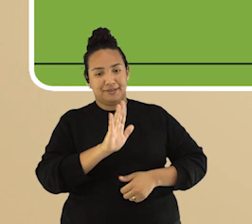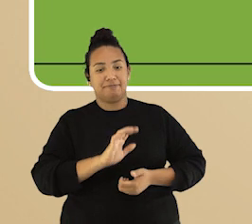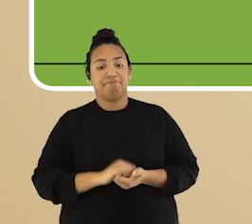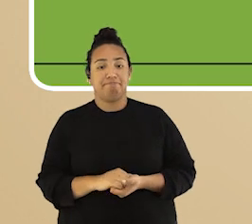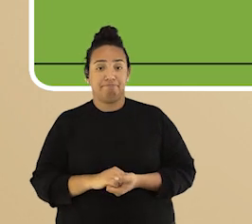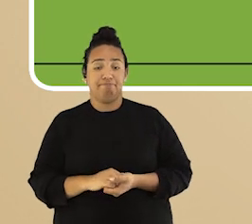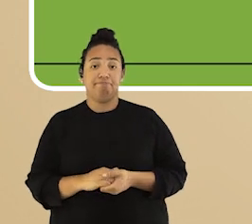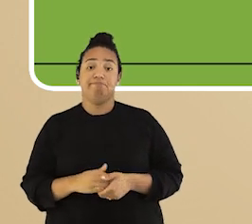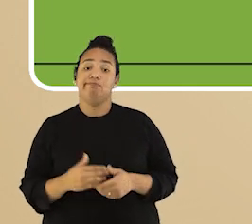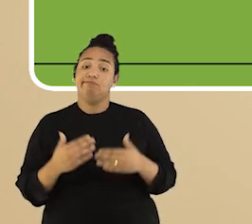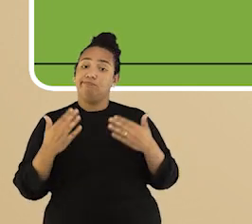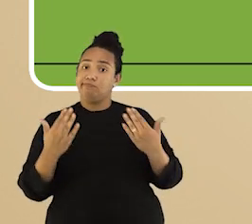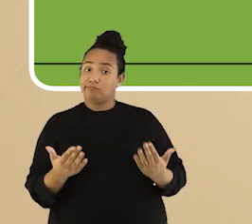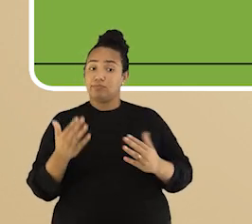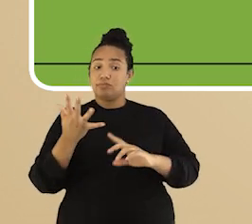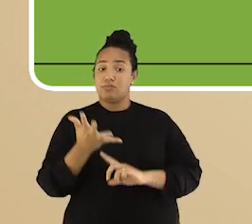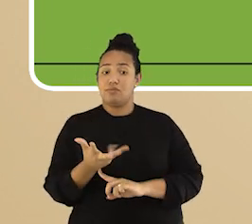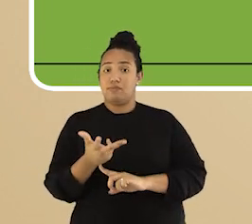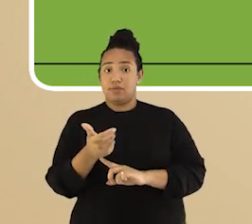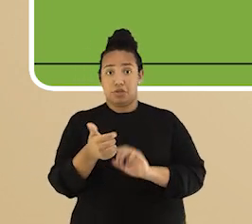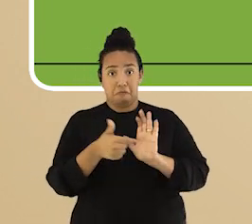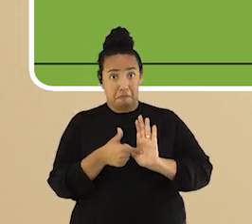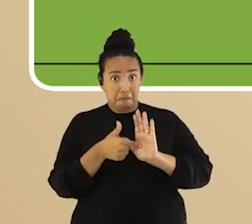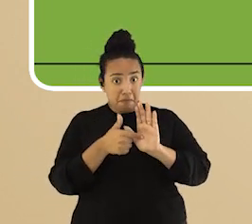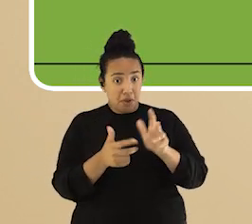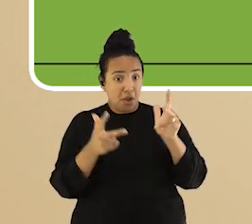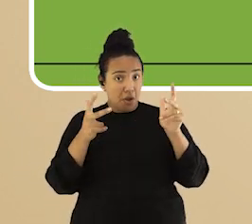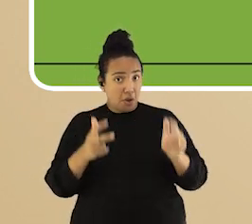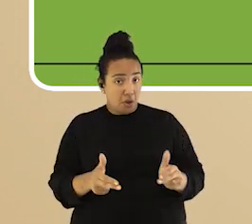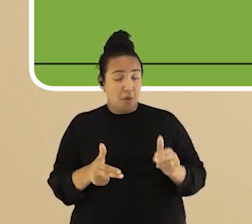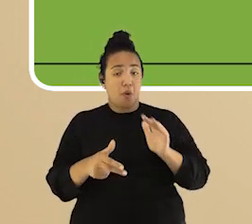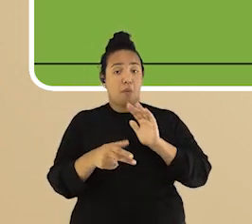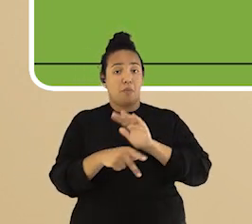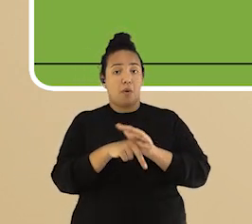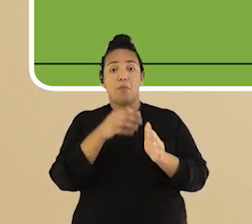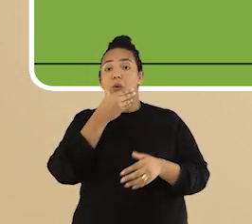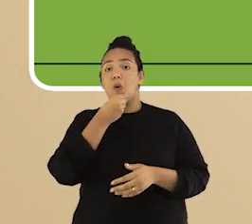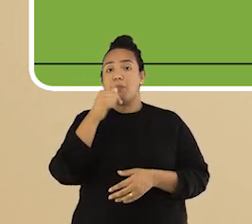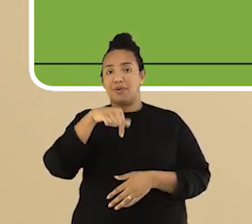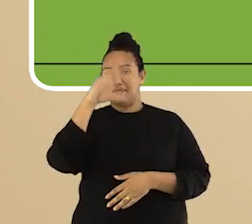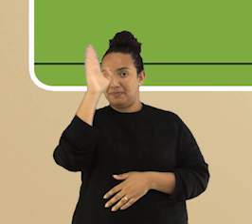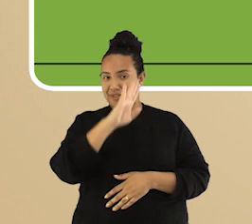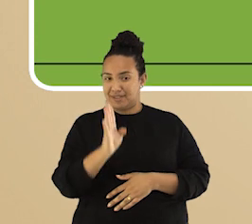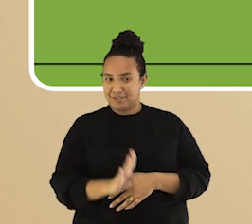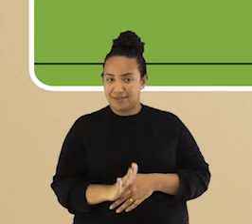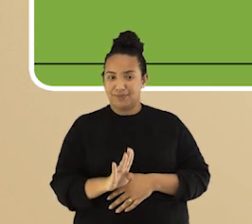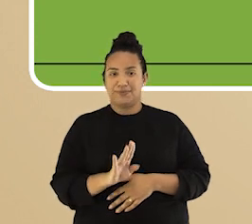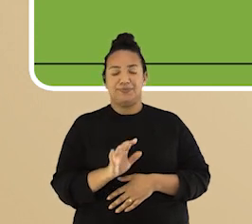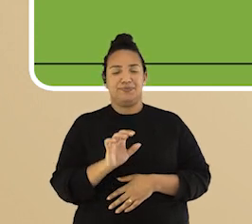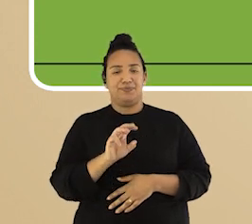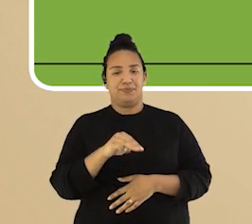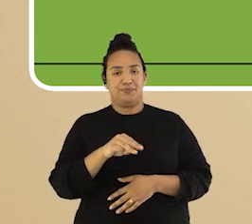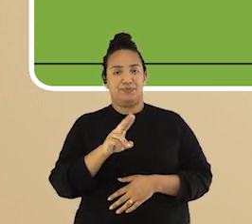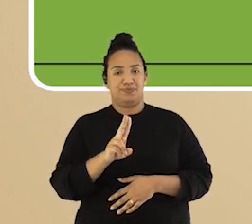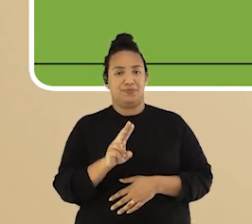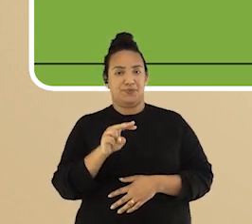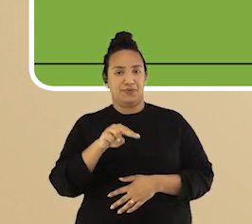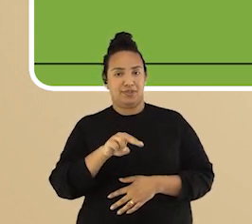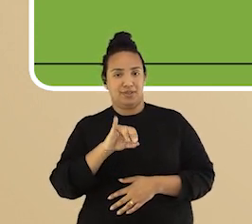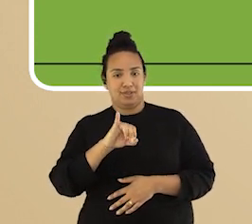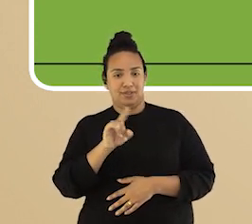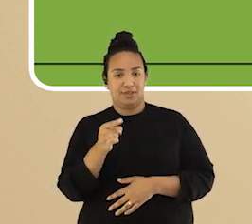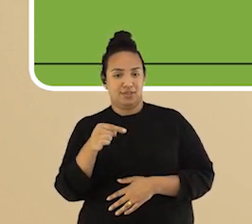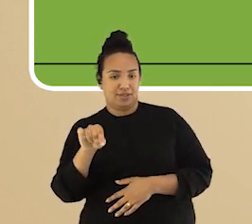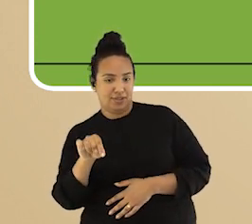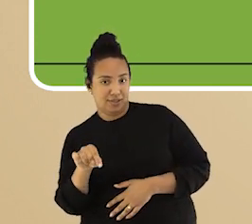que segue essa perspectiva é o brasileiro Vic Muniz, que criou diversas obras utilizando o